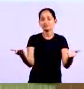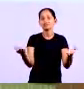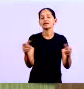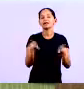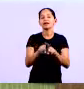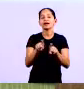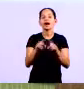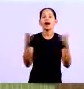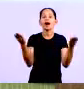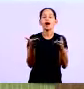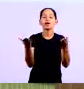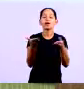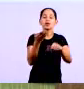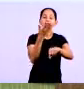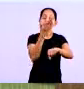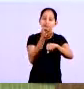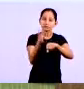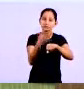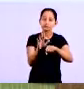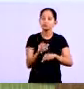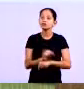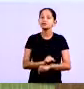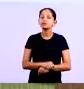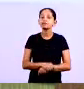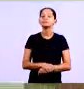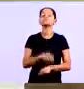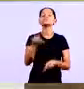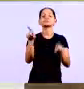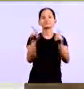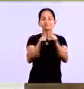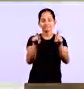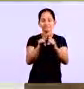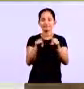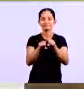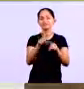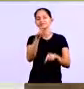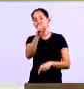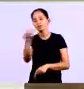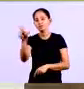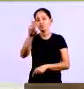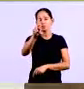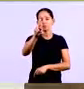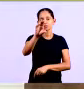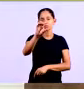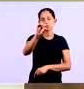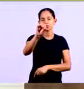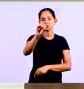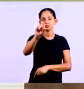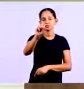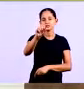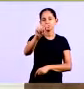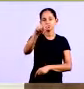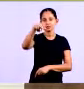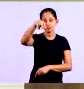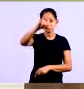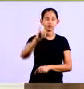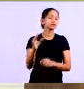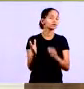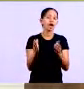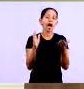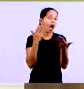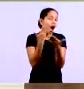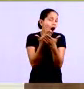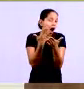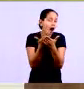vai para as atividades agora. A Rosane Maria também aqui está falando que a aula está ótima, os